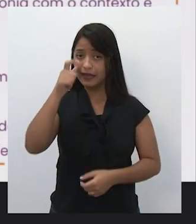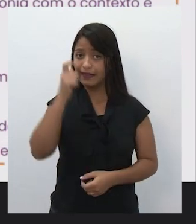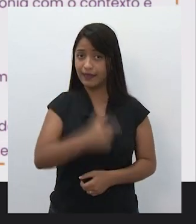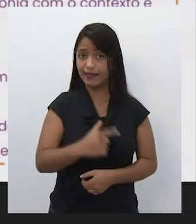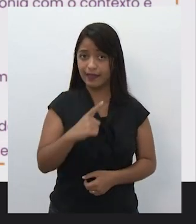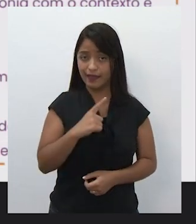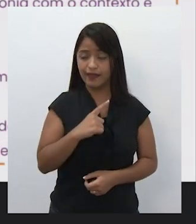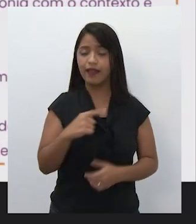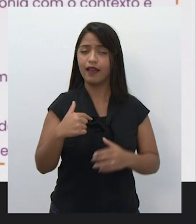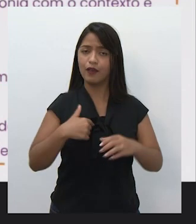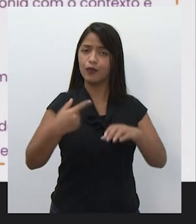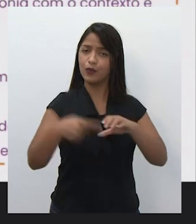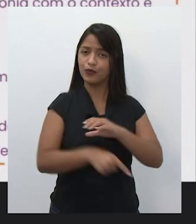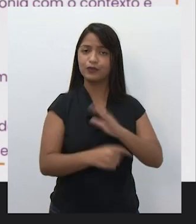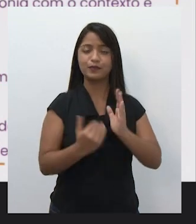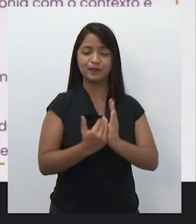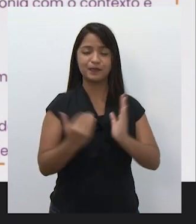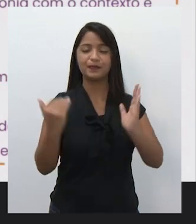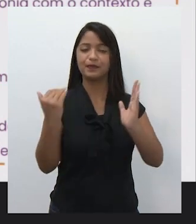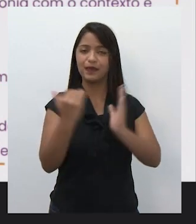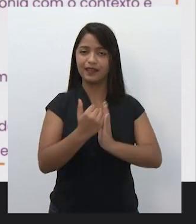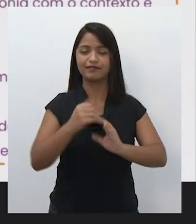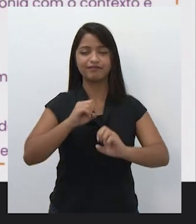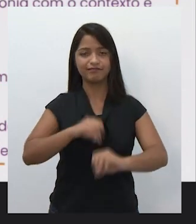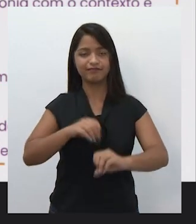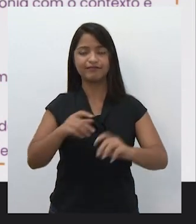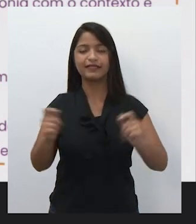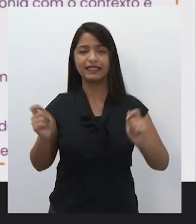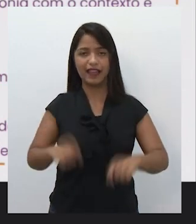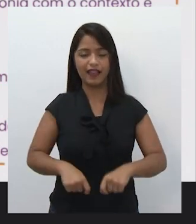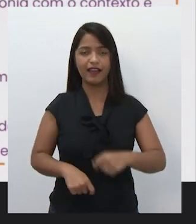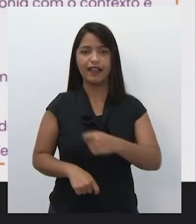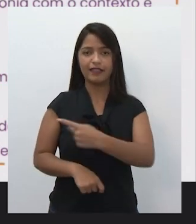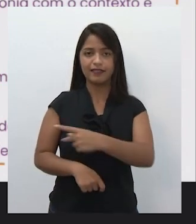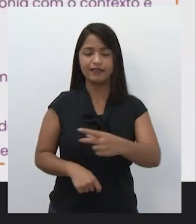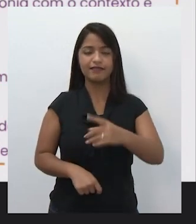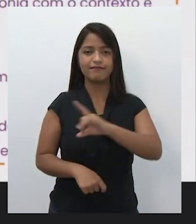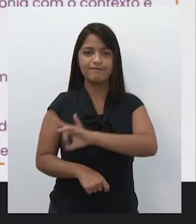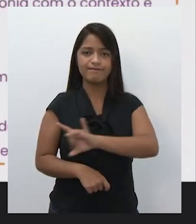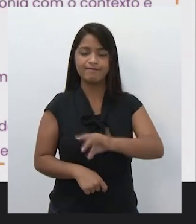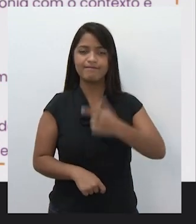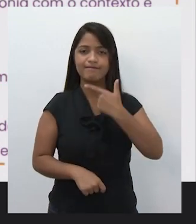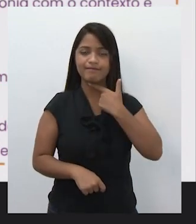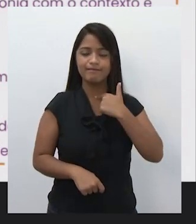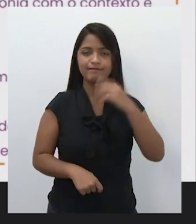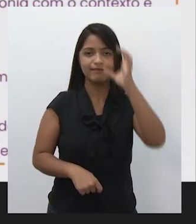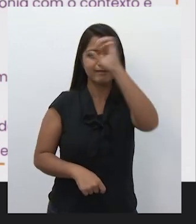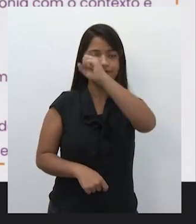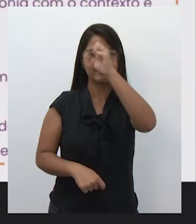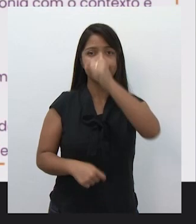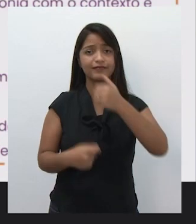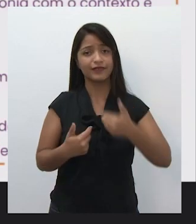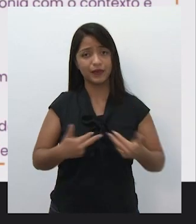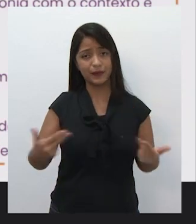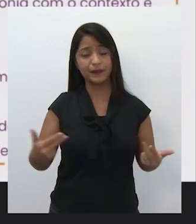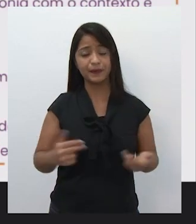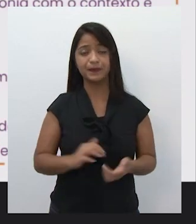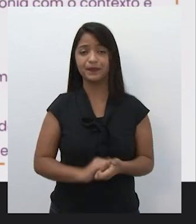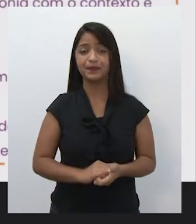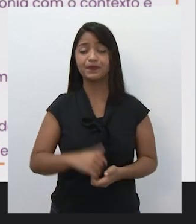posso explorar melhor os potenciais e as vocações. Eu posso permitir que esse